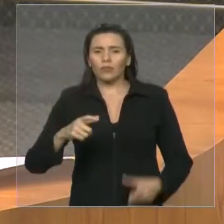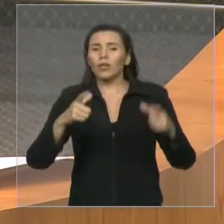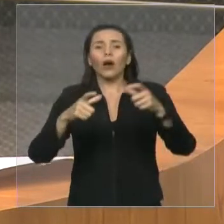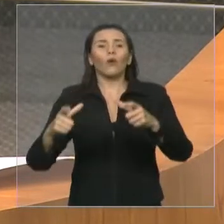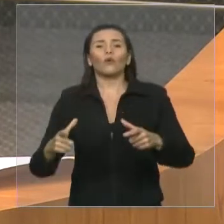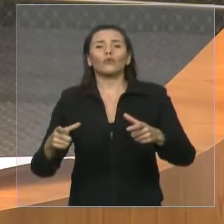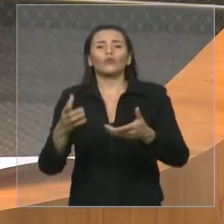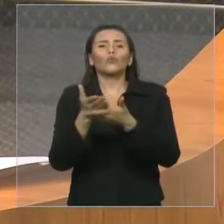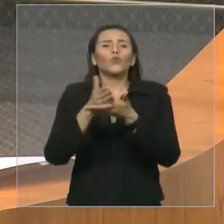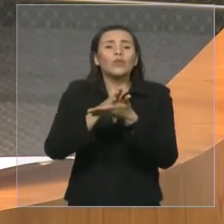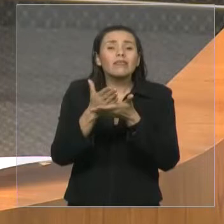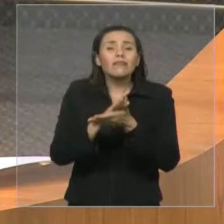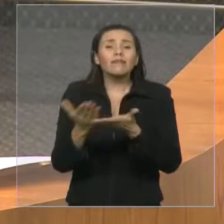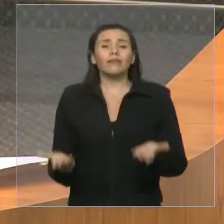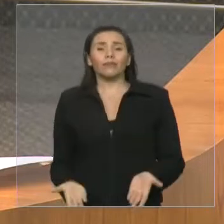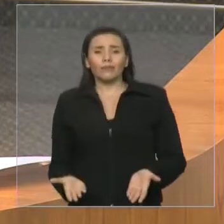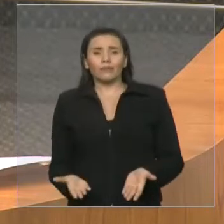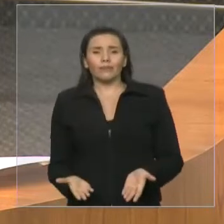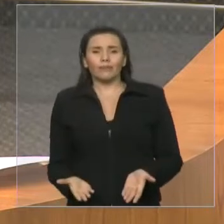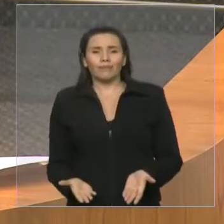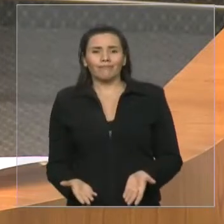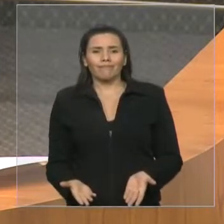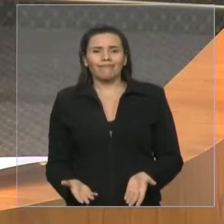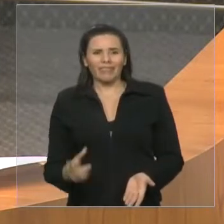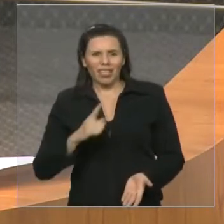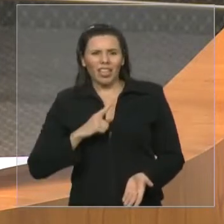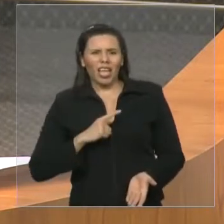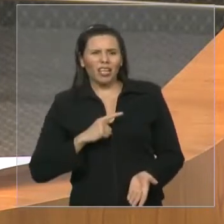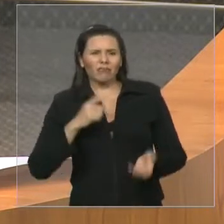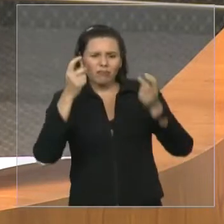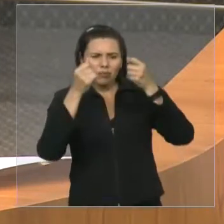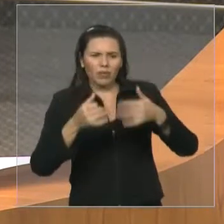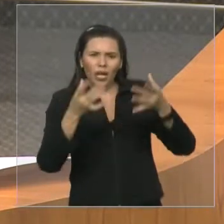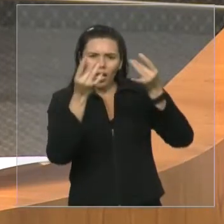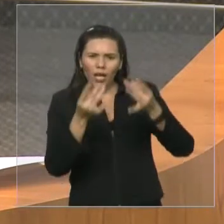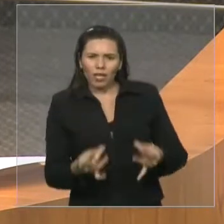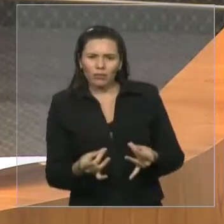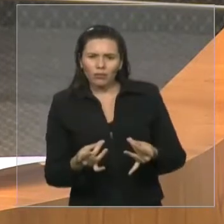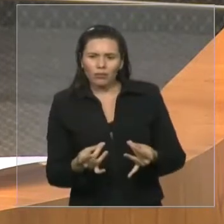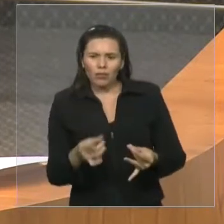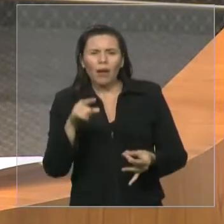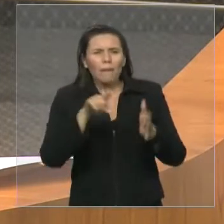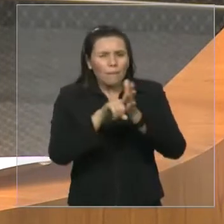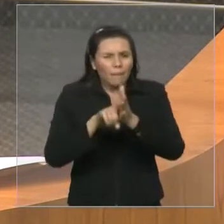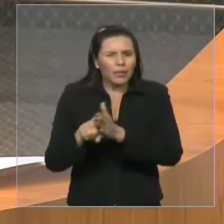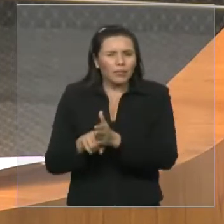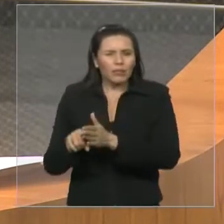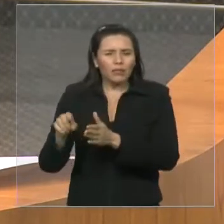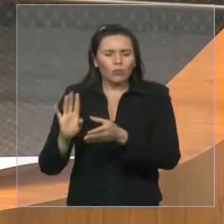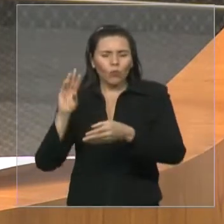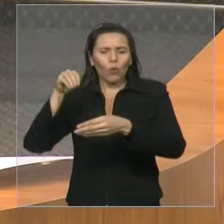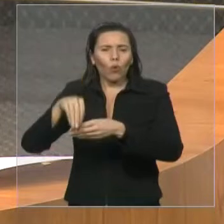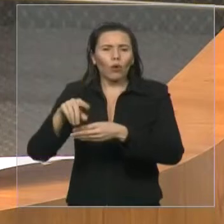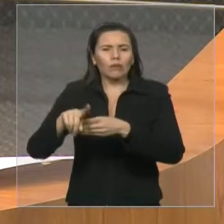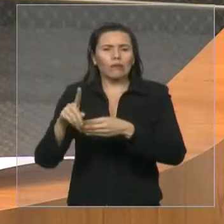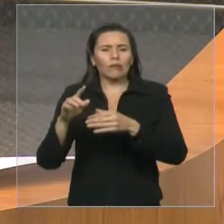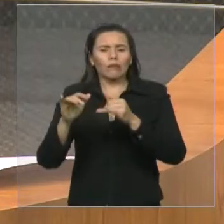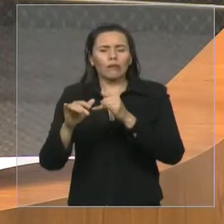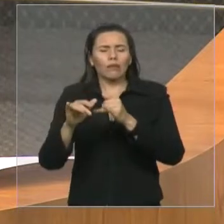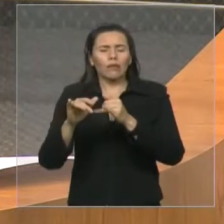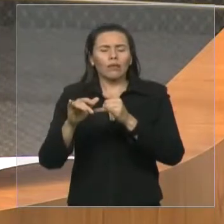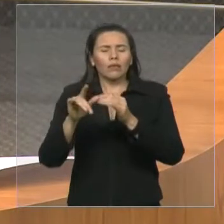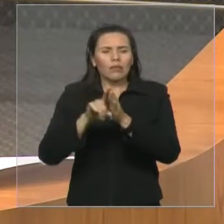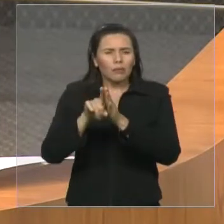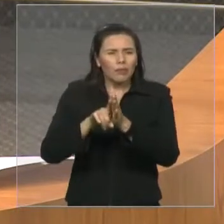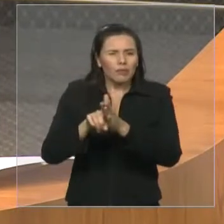adjacência? Onde é que está? Pegue o Google agora e olhe. Mas a o que é adjacência, ela vai até onde for. Não, ela não vai até onde for. Olha